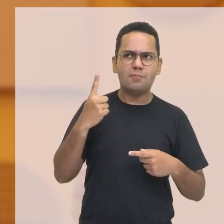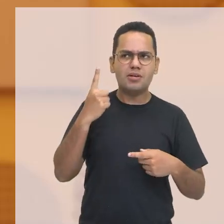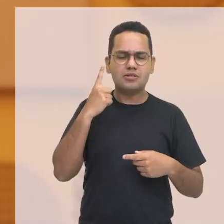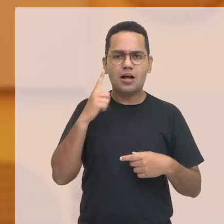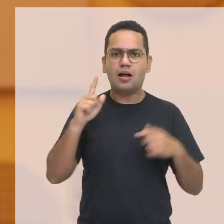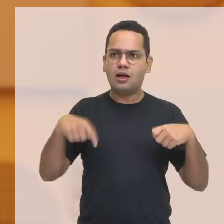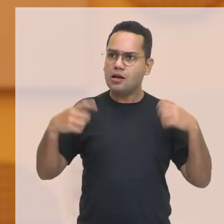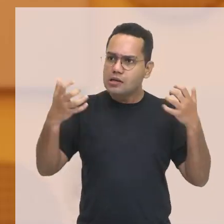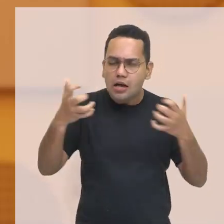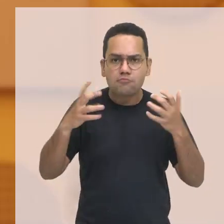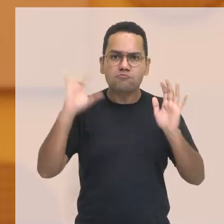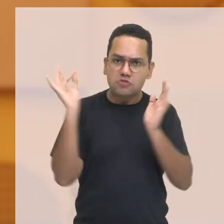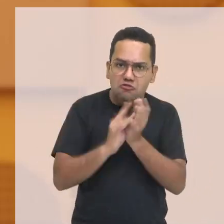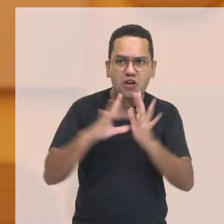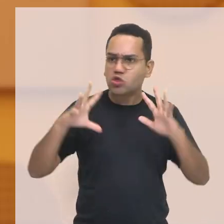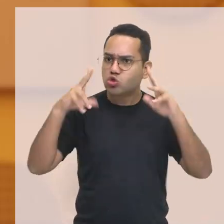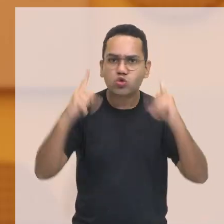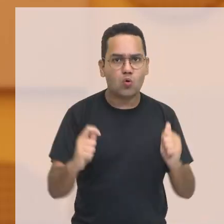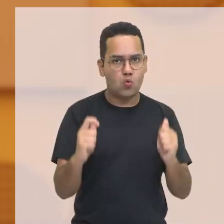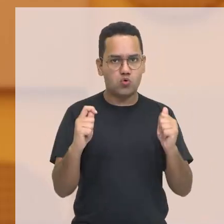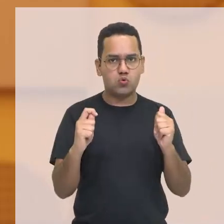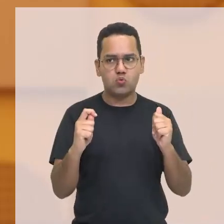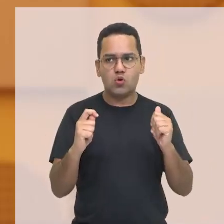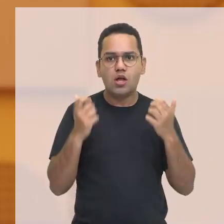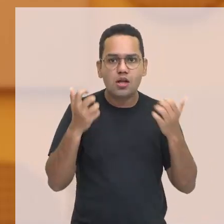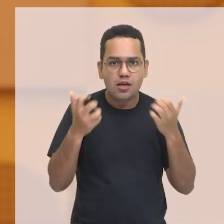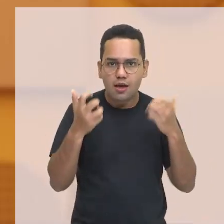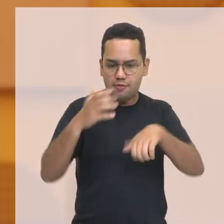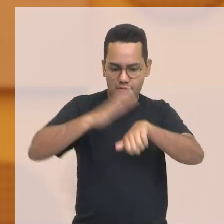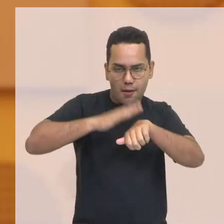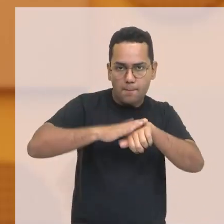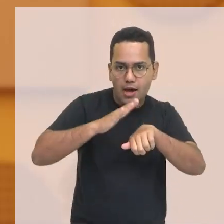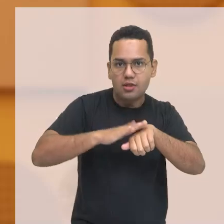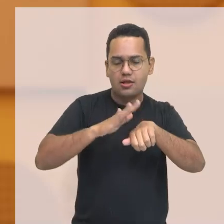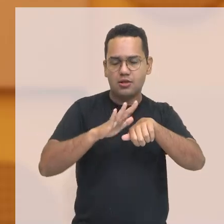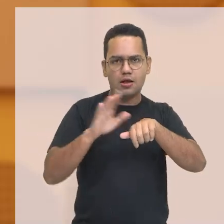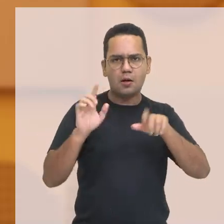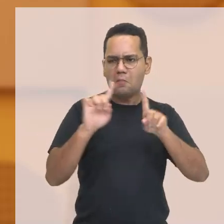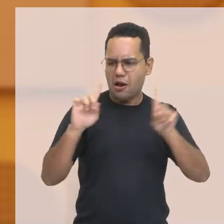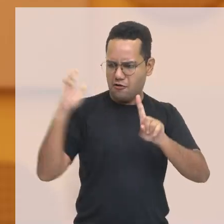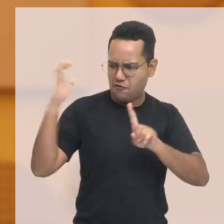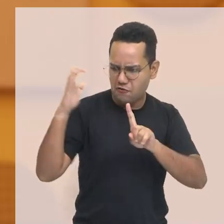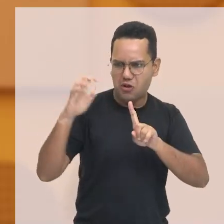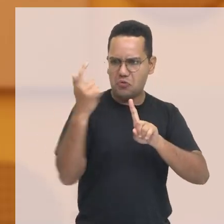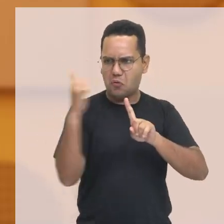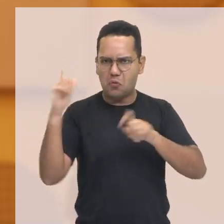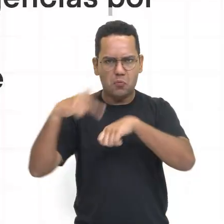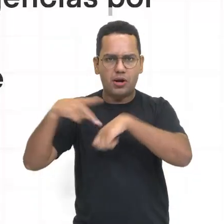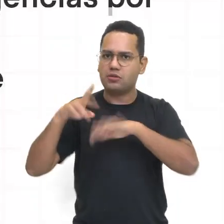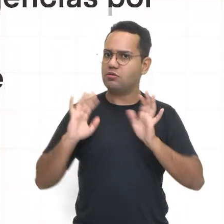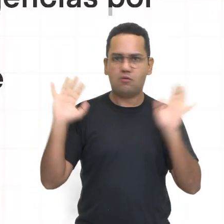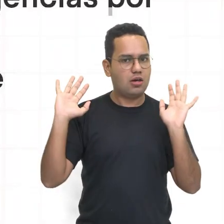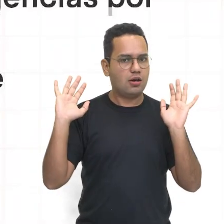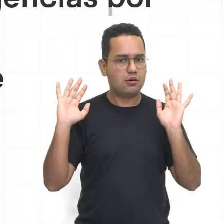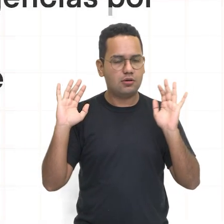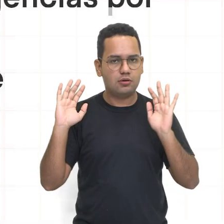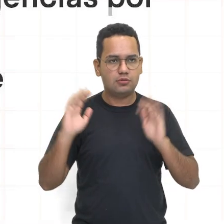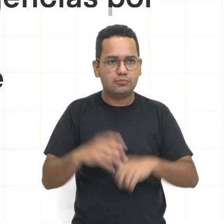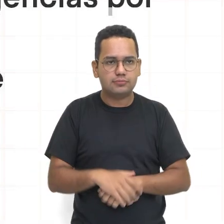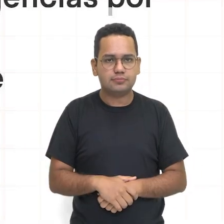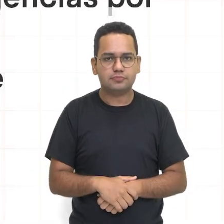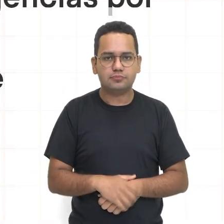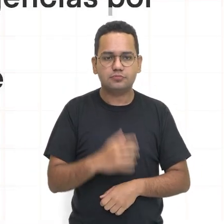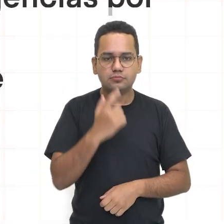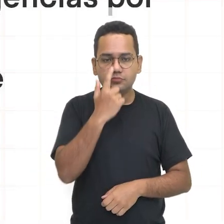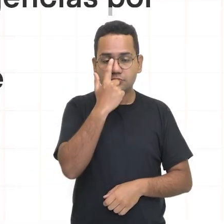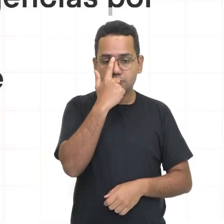uma independência total, longe da dominação estrangeira. E aí, em 1947, vamos ao nosso texto, fala